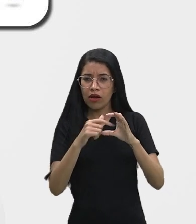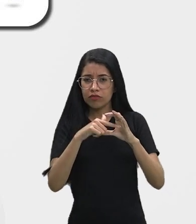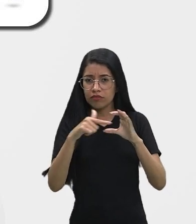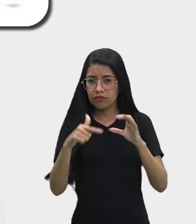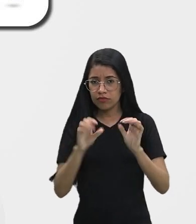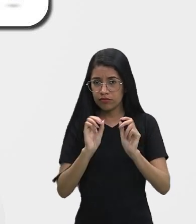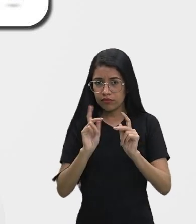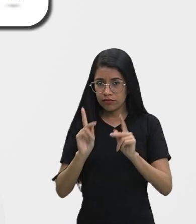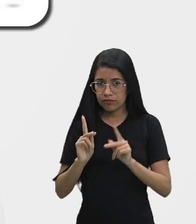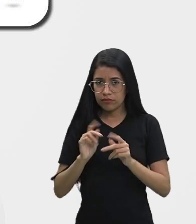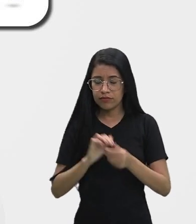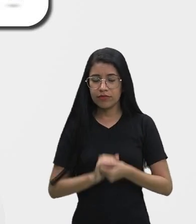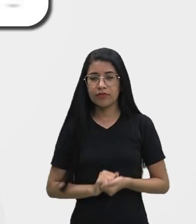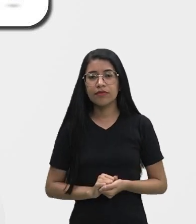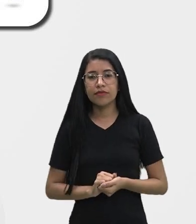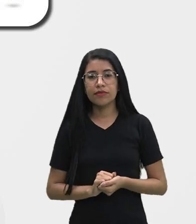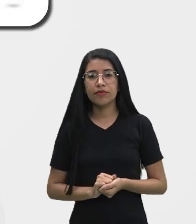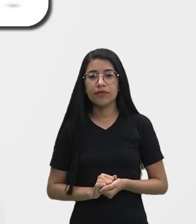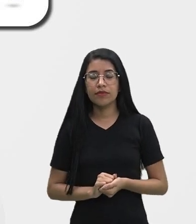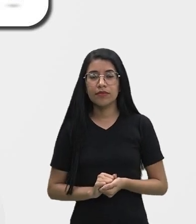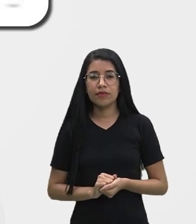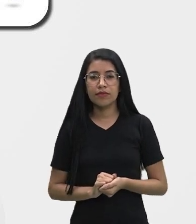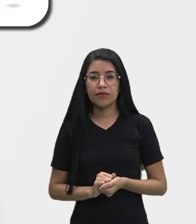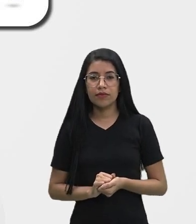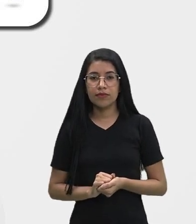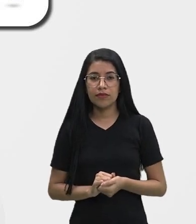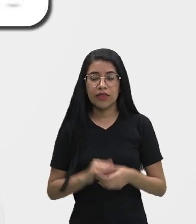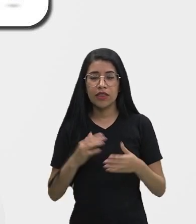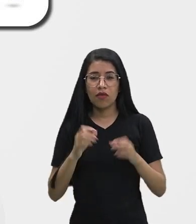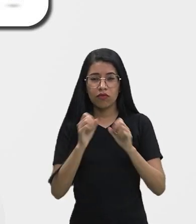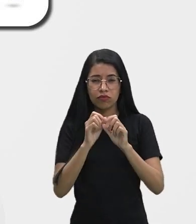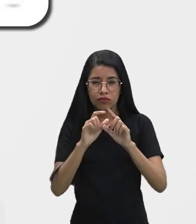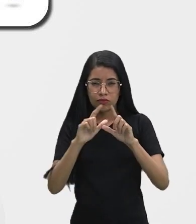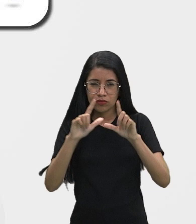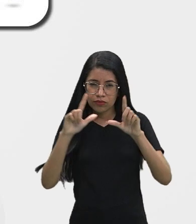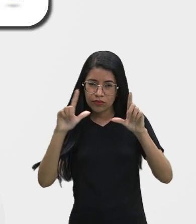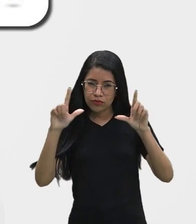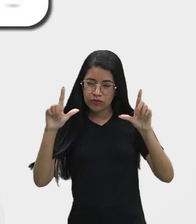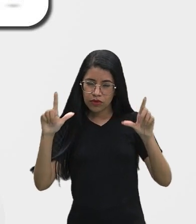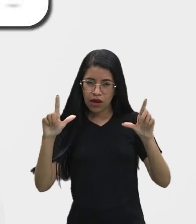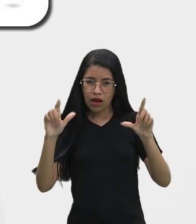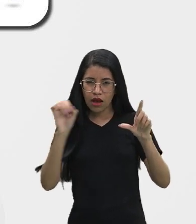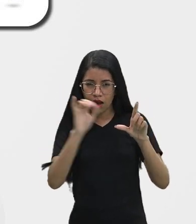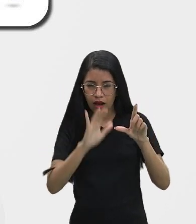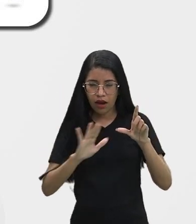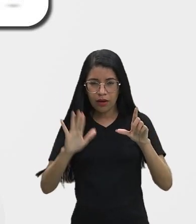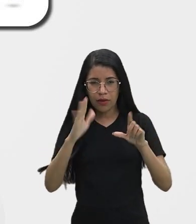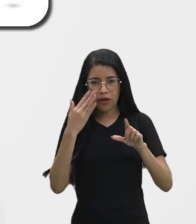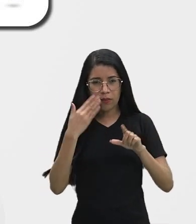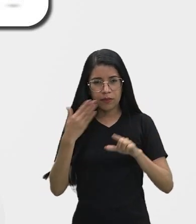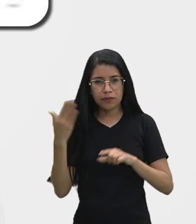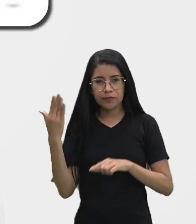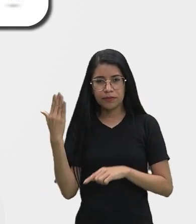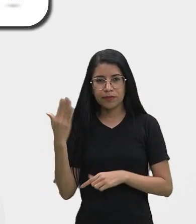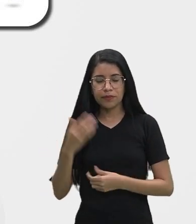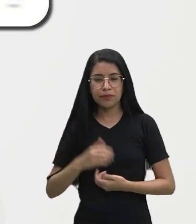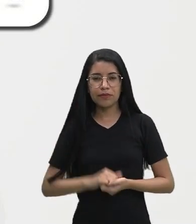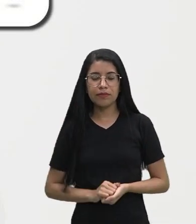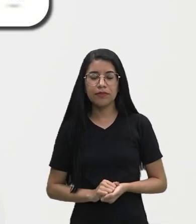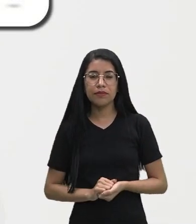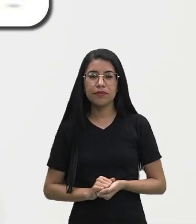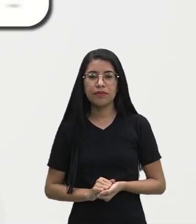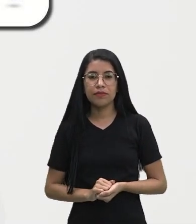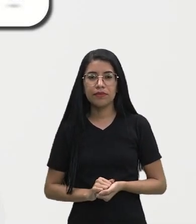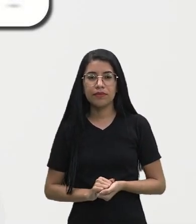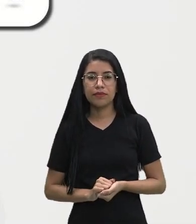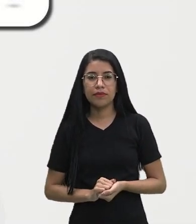eucarionte, tá bom? Bem, gente, então eu vou aumentar aqui um pouquinho a nossa imagem, tá? Vamos lá, olha